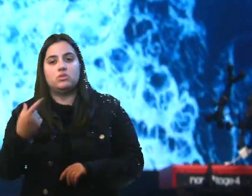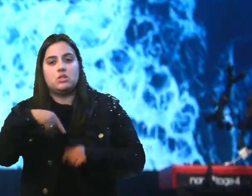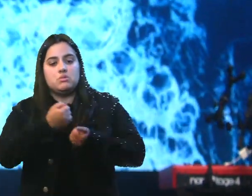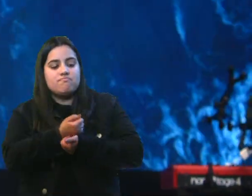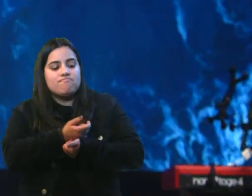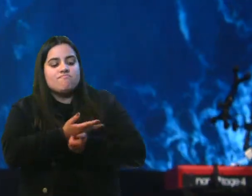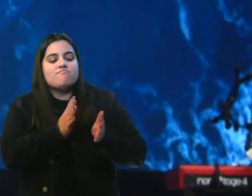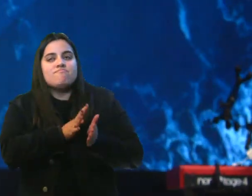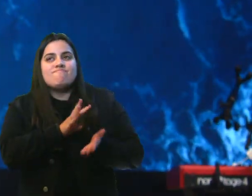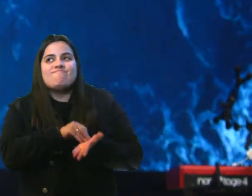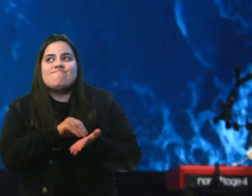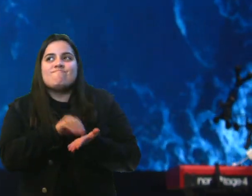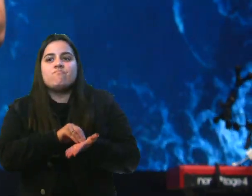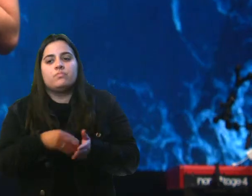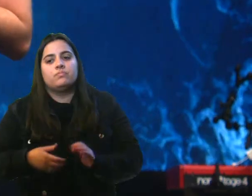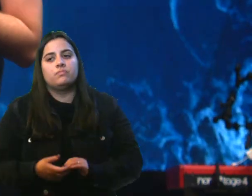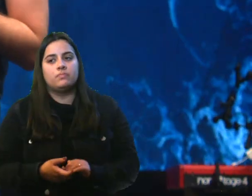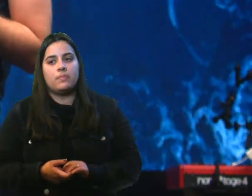abre?